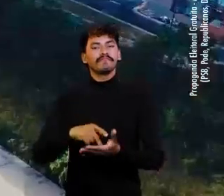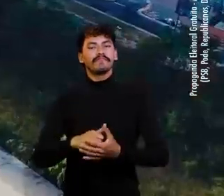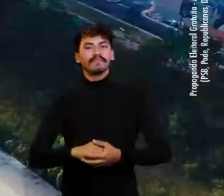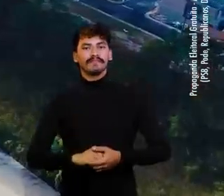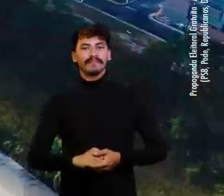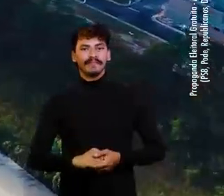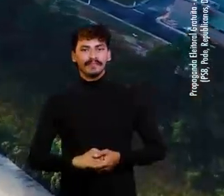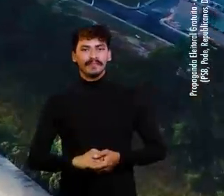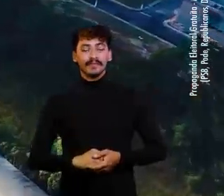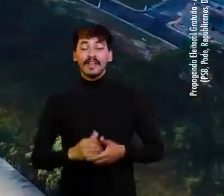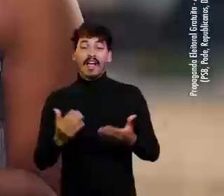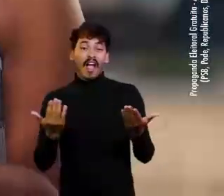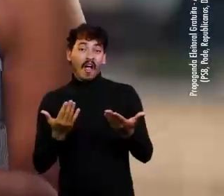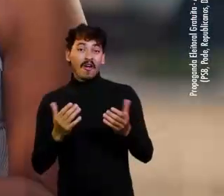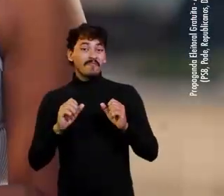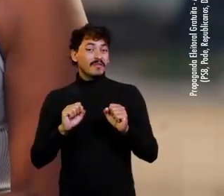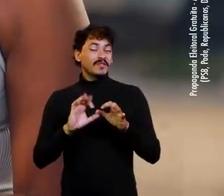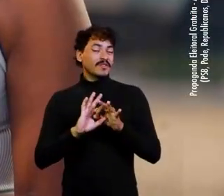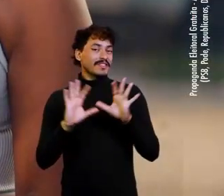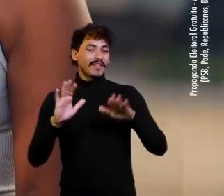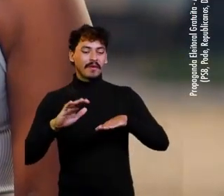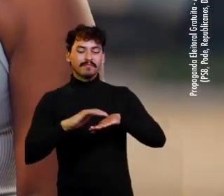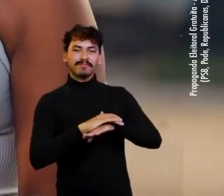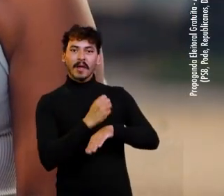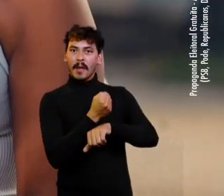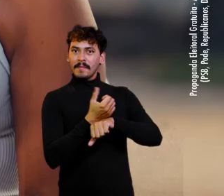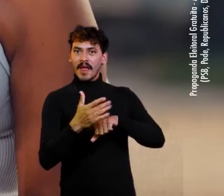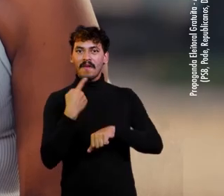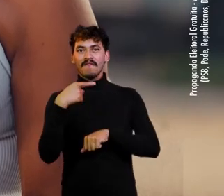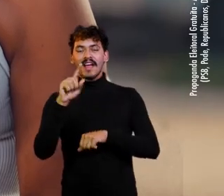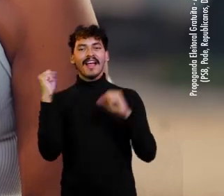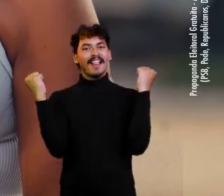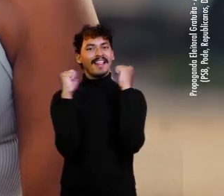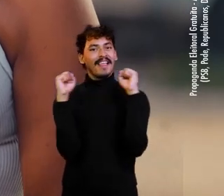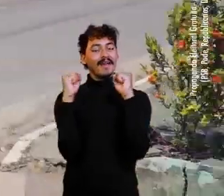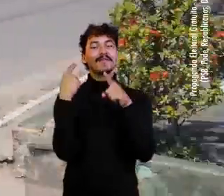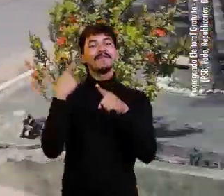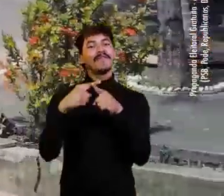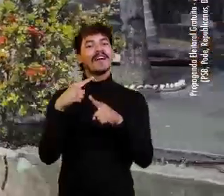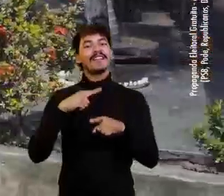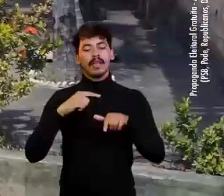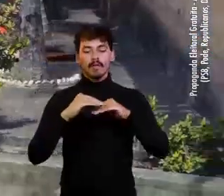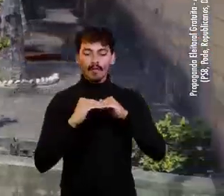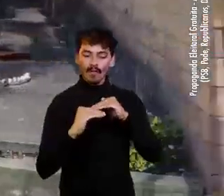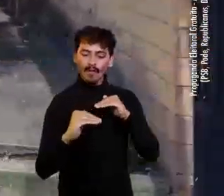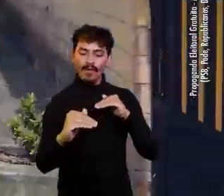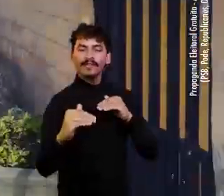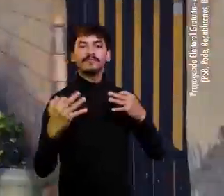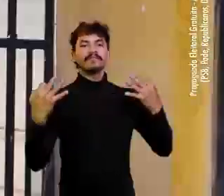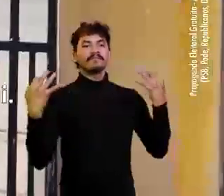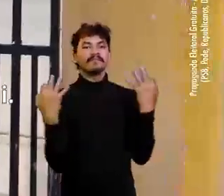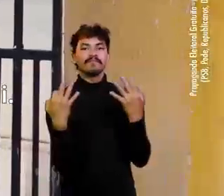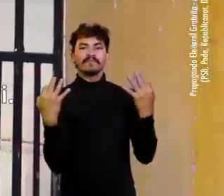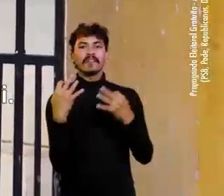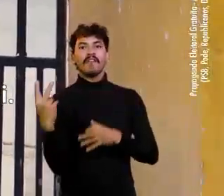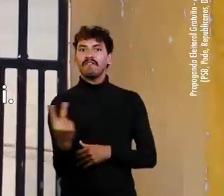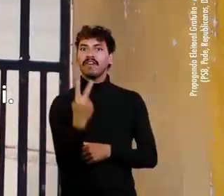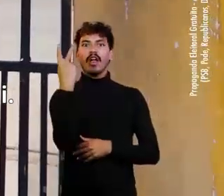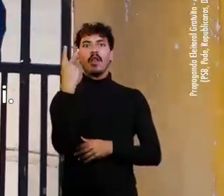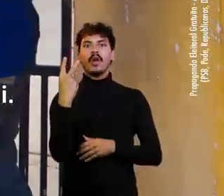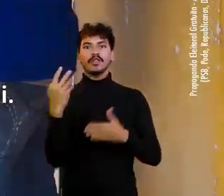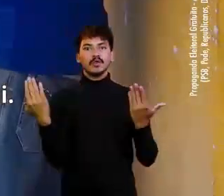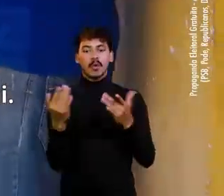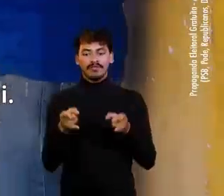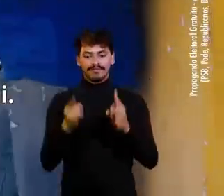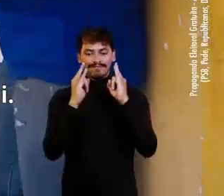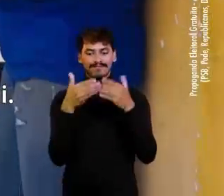dele. Agora eu posso usar meu tênis branco para ir para a academia, porque eu tenho um asfalto digno que até